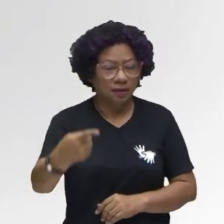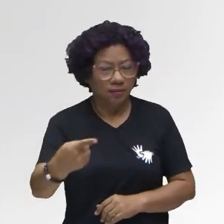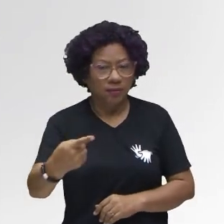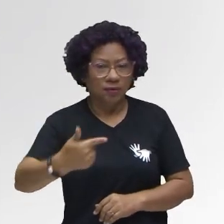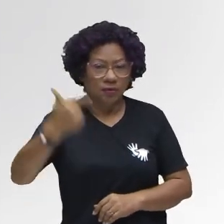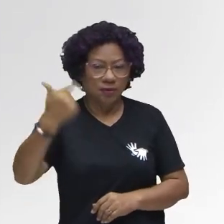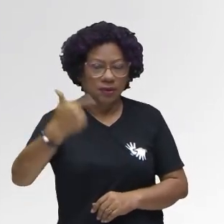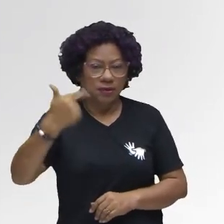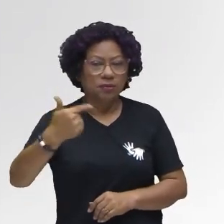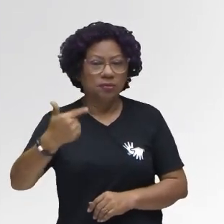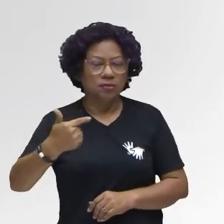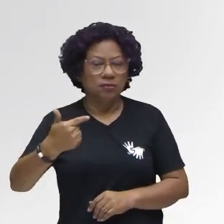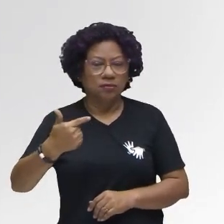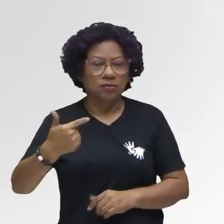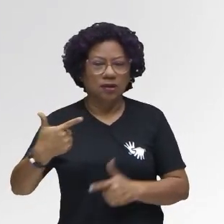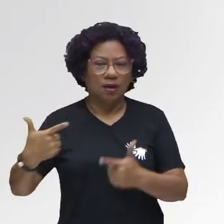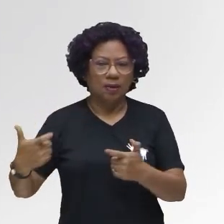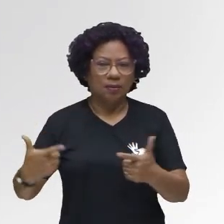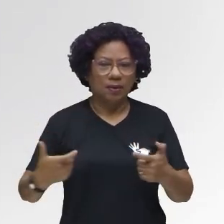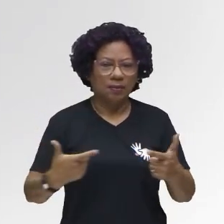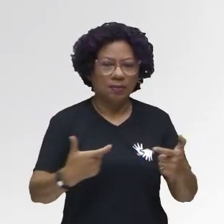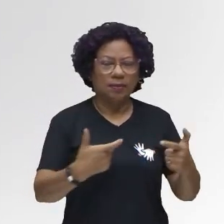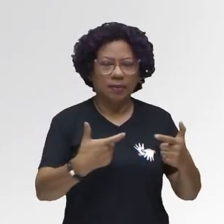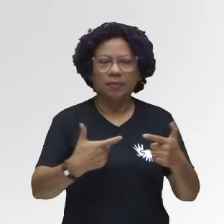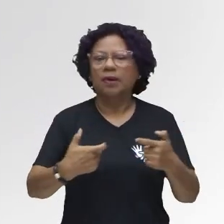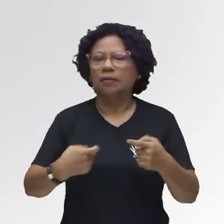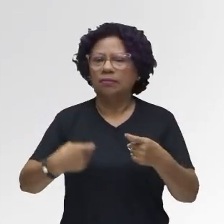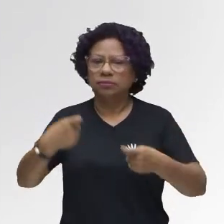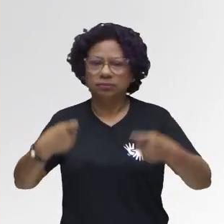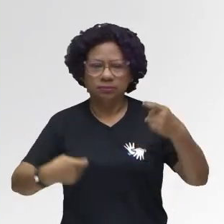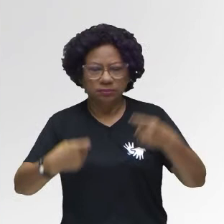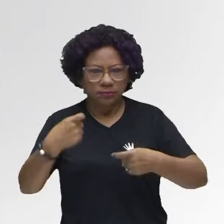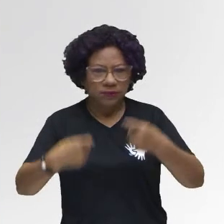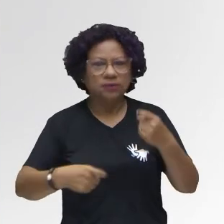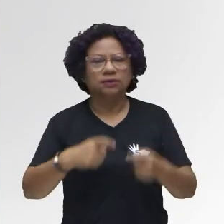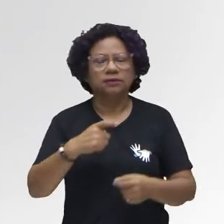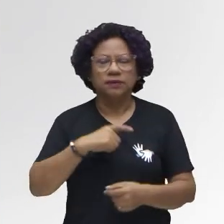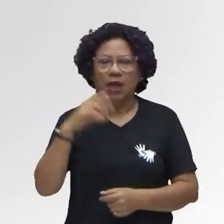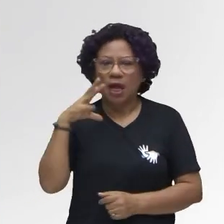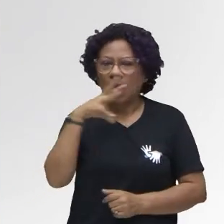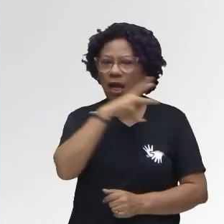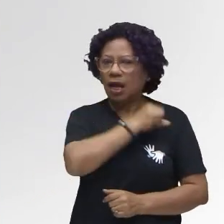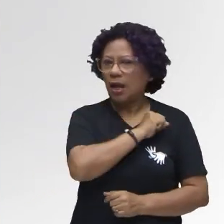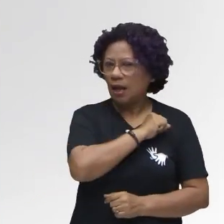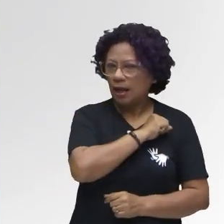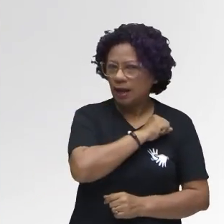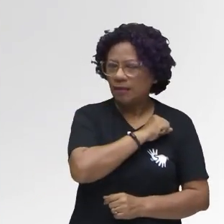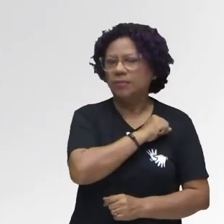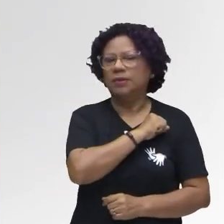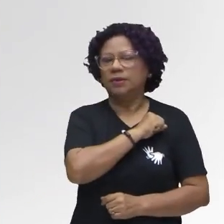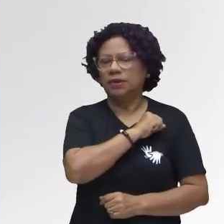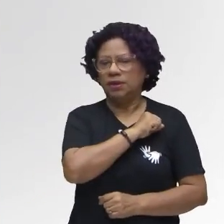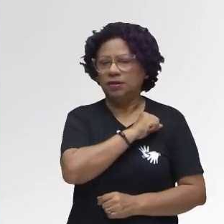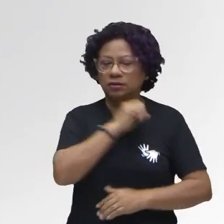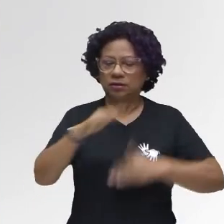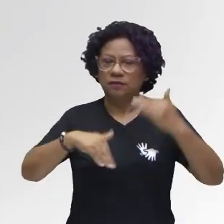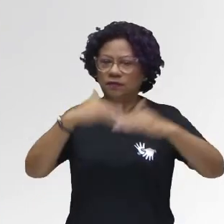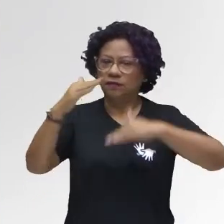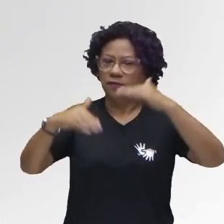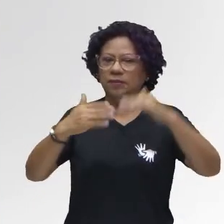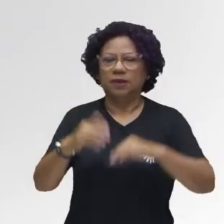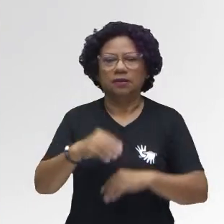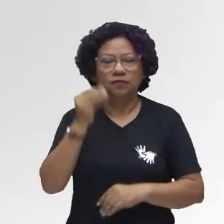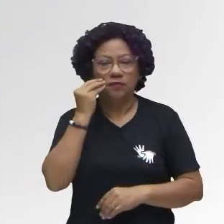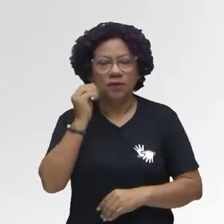foi rápida e vai provocar grandes mudanças na distribuição da população do país. Olha só esse